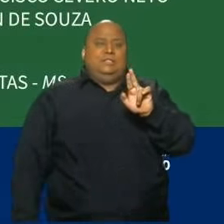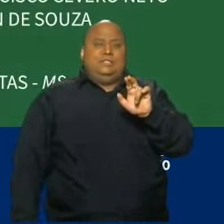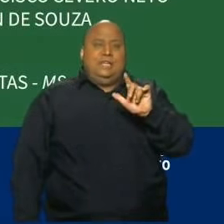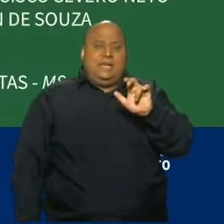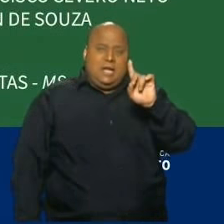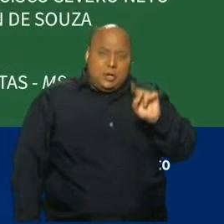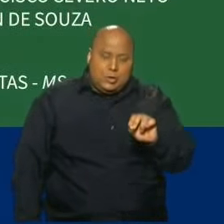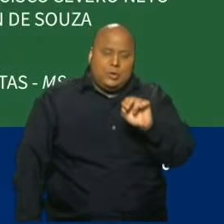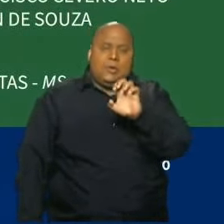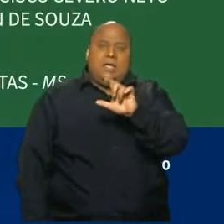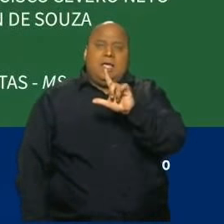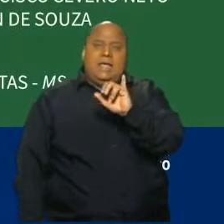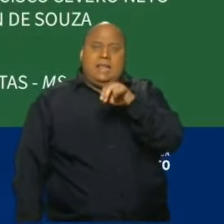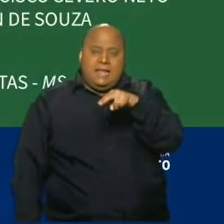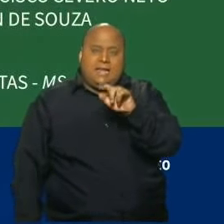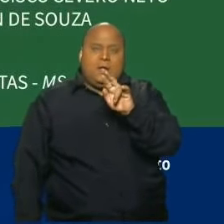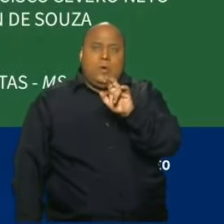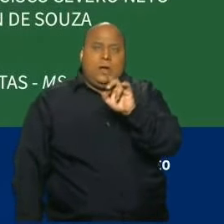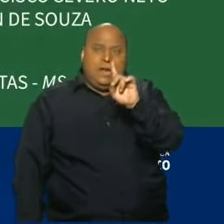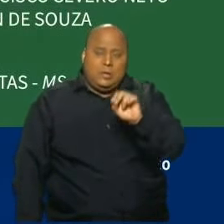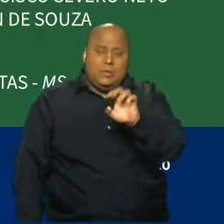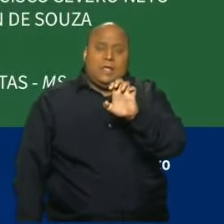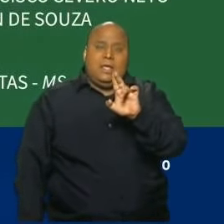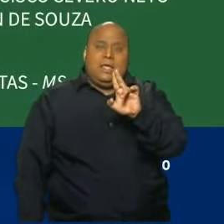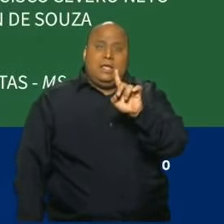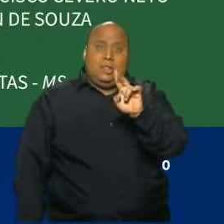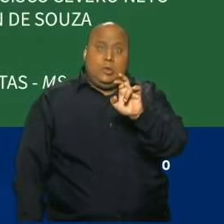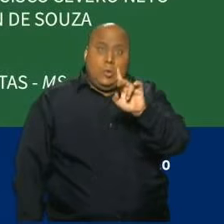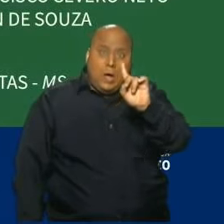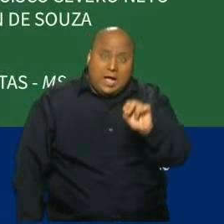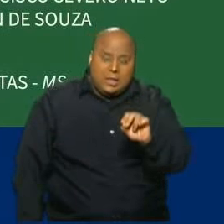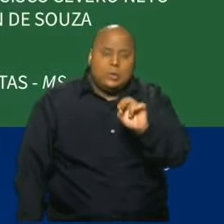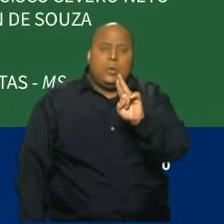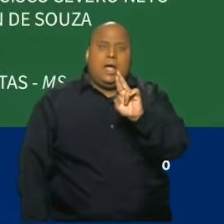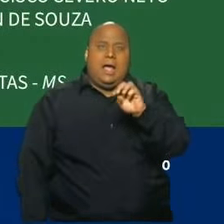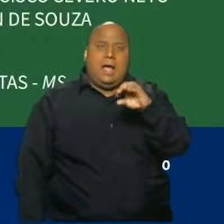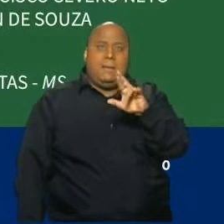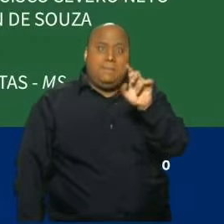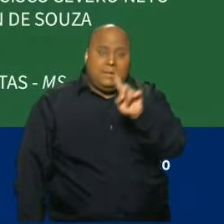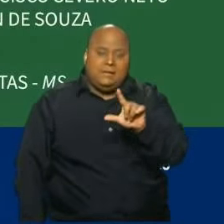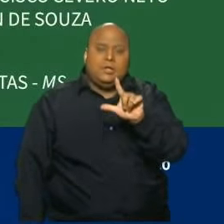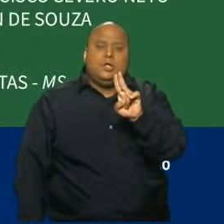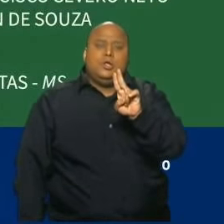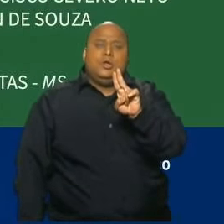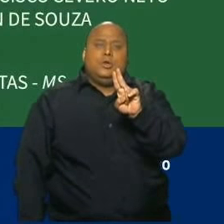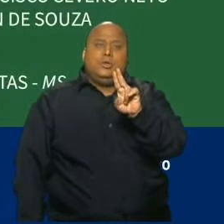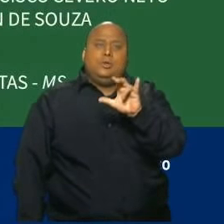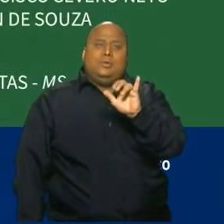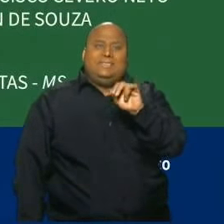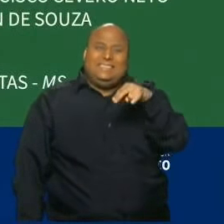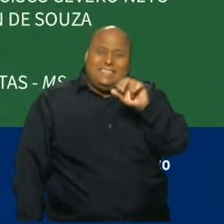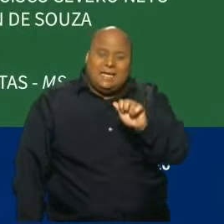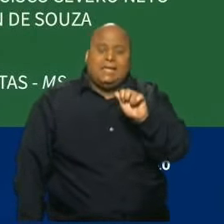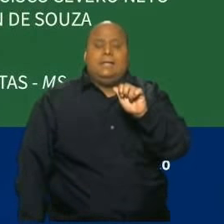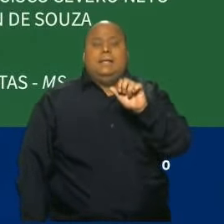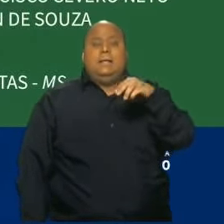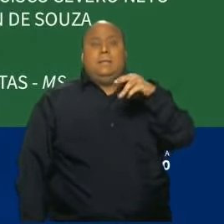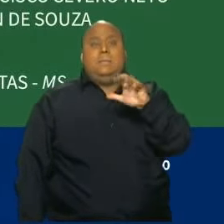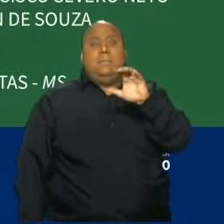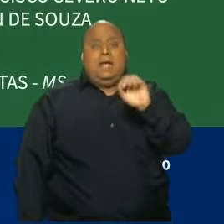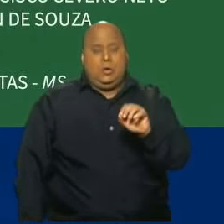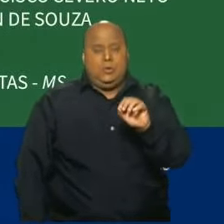Damasceno, Eliane Guaraldo, Eduardo Ramires, Luciana Amaral, Marco Antônio